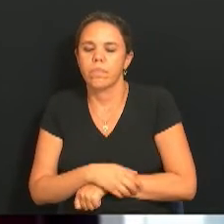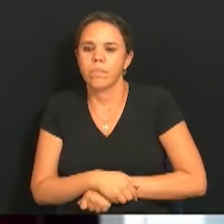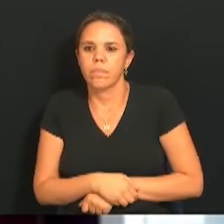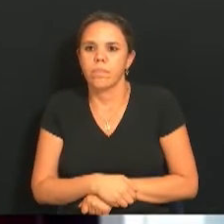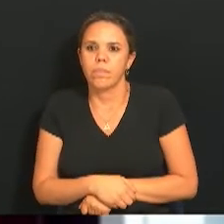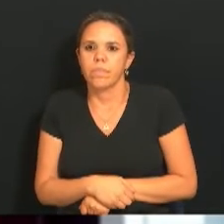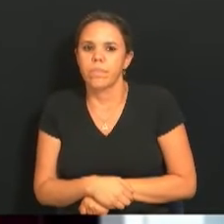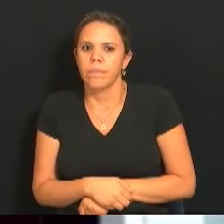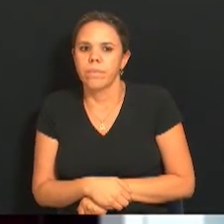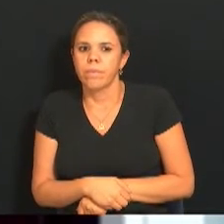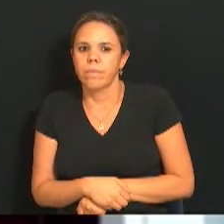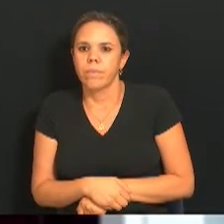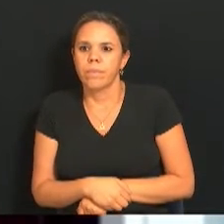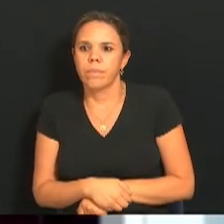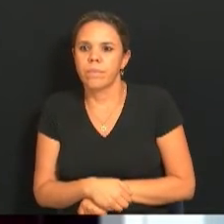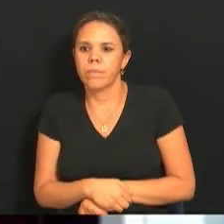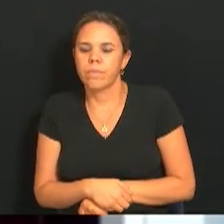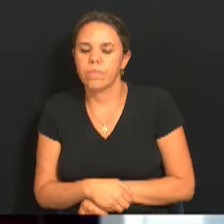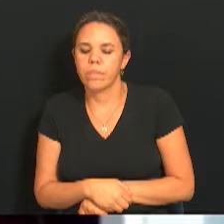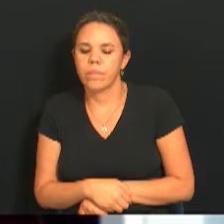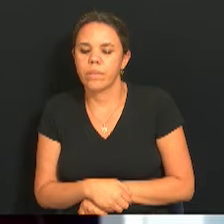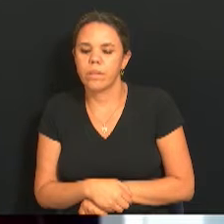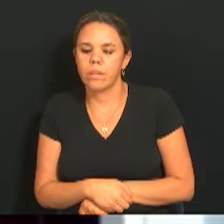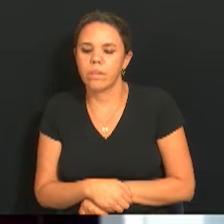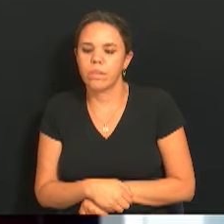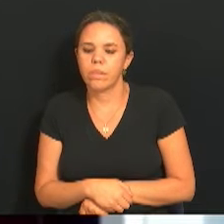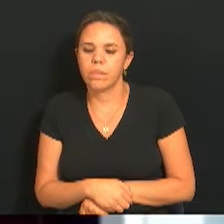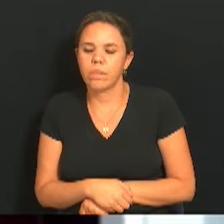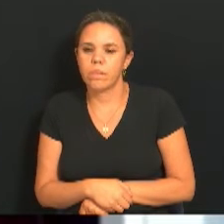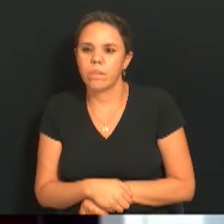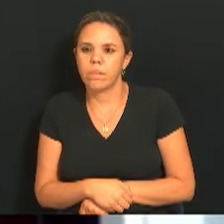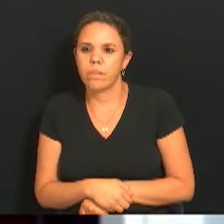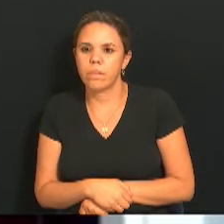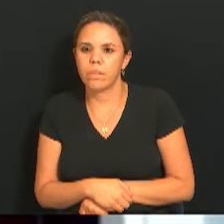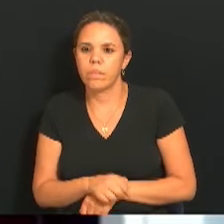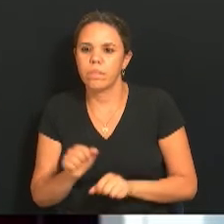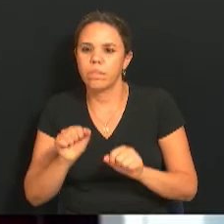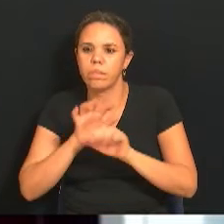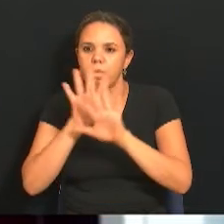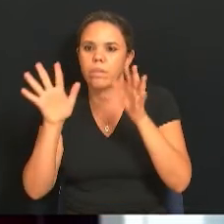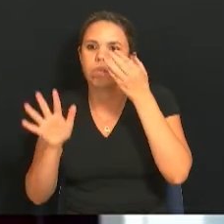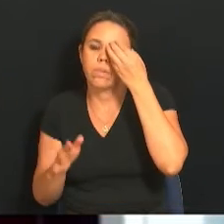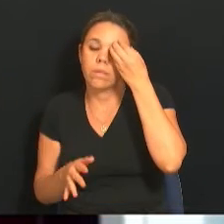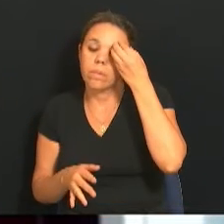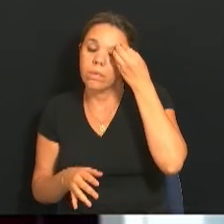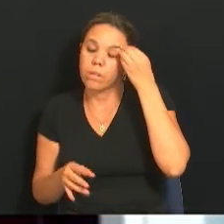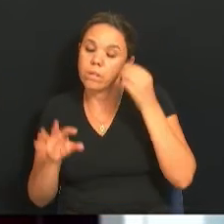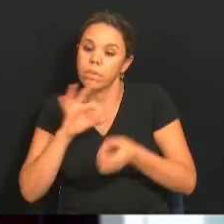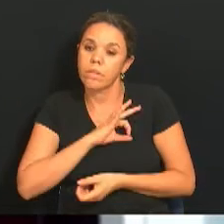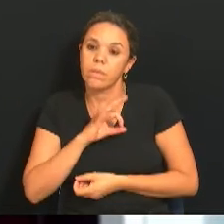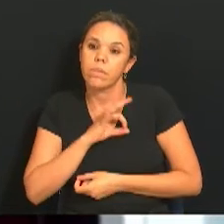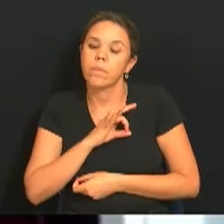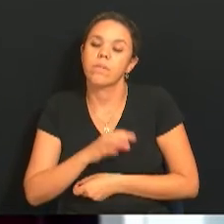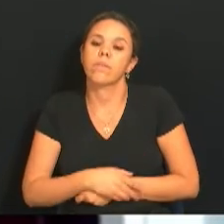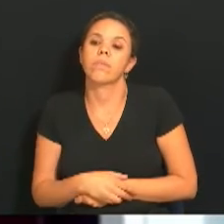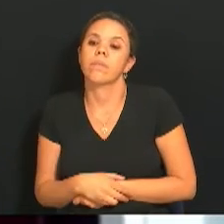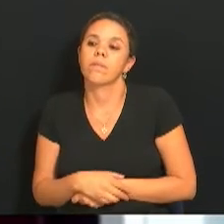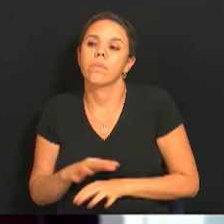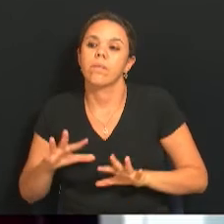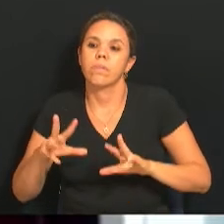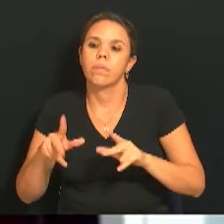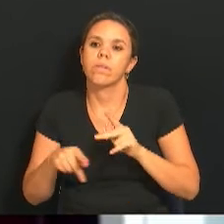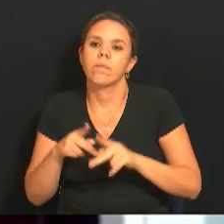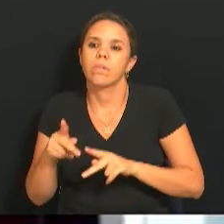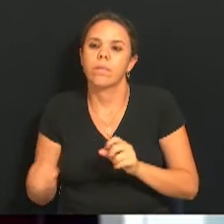né? E gostaria de deixar, assim, bem claro, né, que no tocante à Polícia Civil, todos aqui